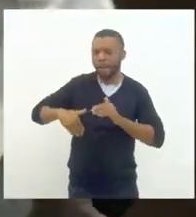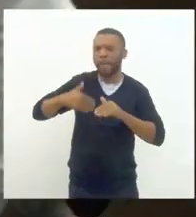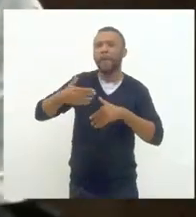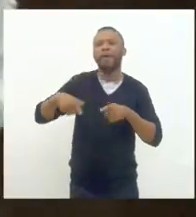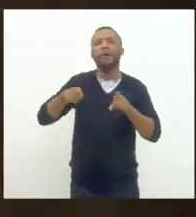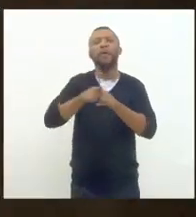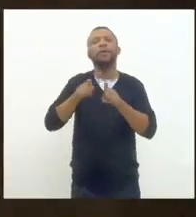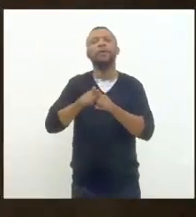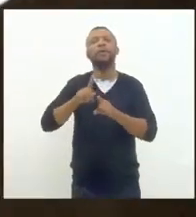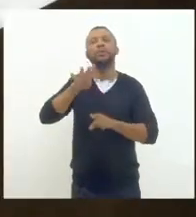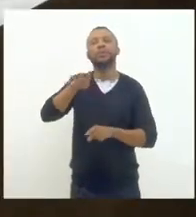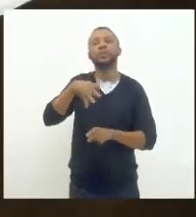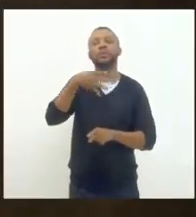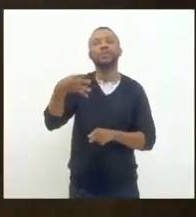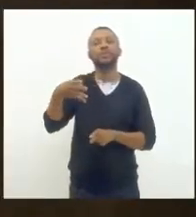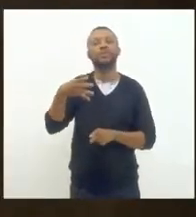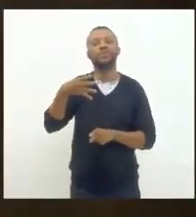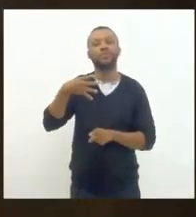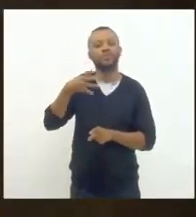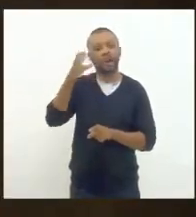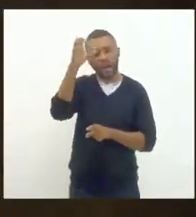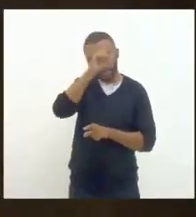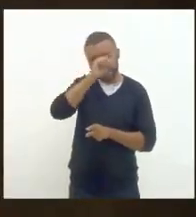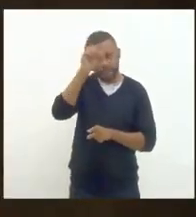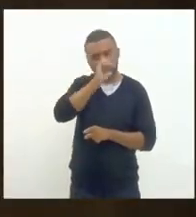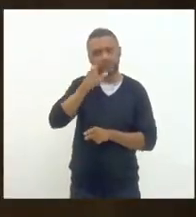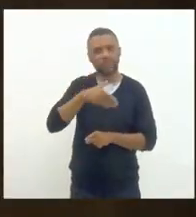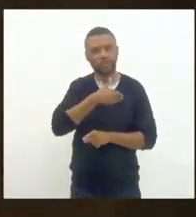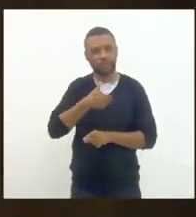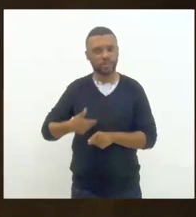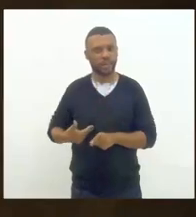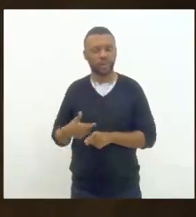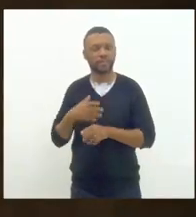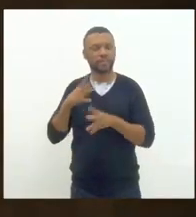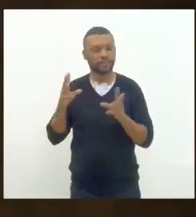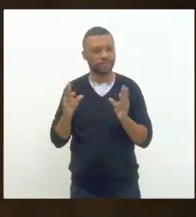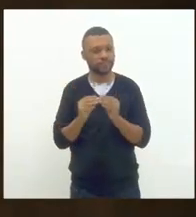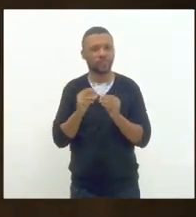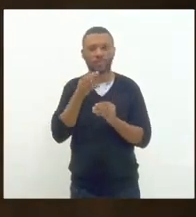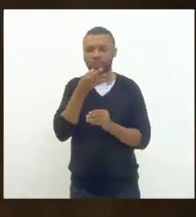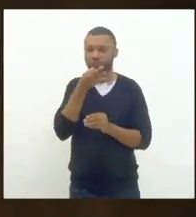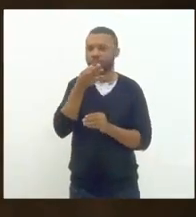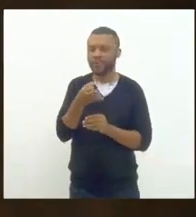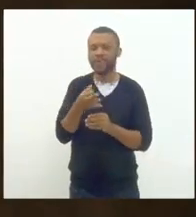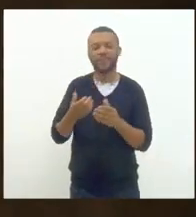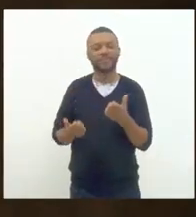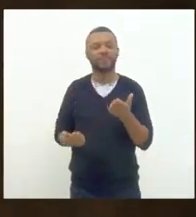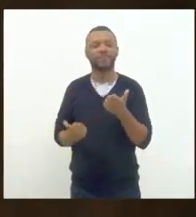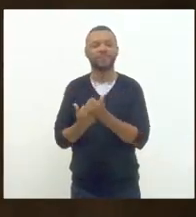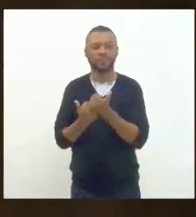programa de aprendizagem do Estado. Então, sendo assim, meu parecer é favorável com